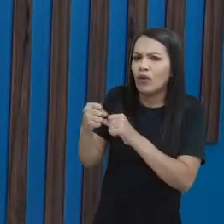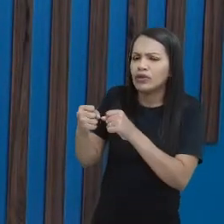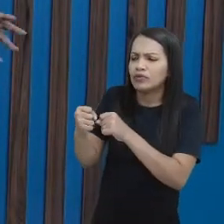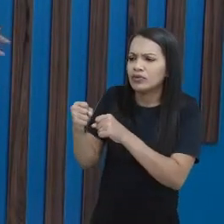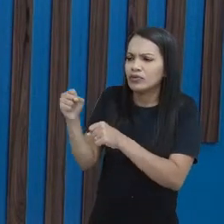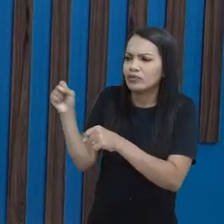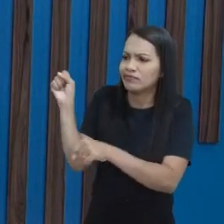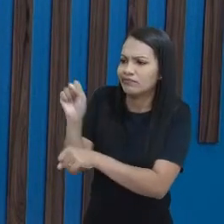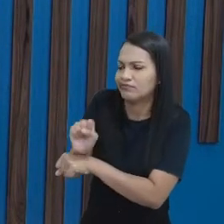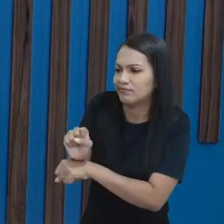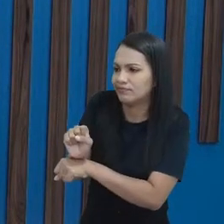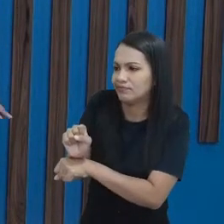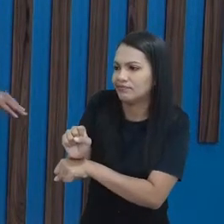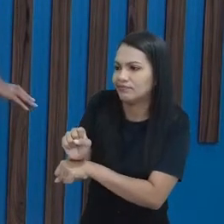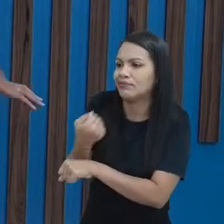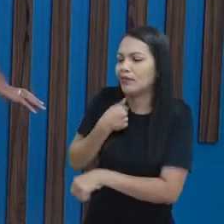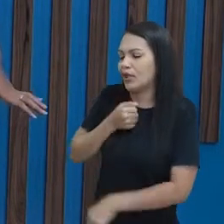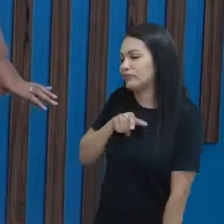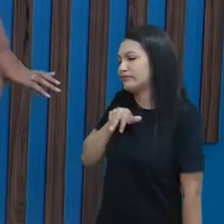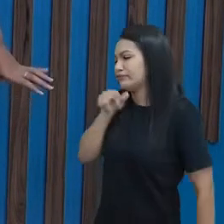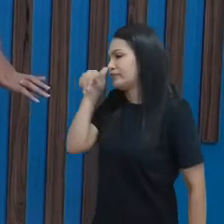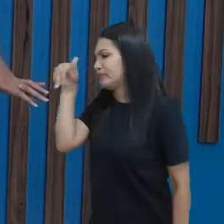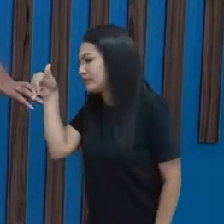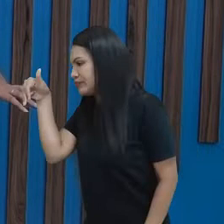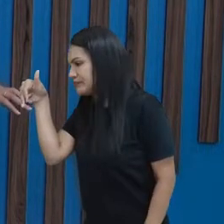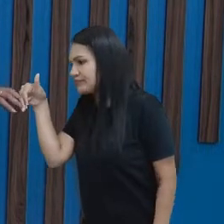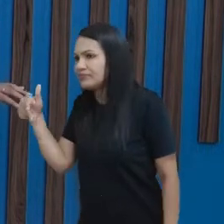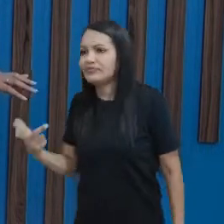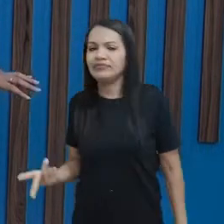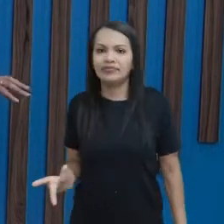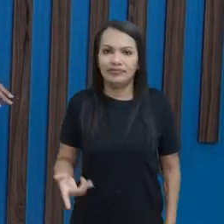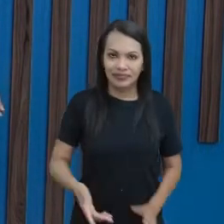o ponto alto da história, foi justamente ela ter